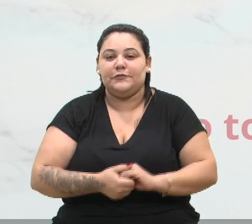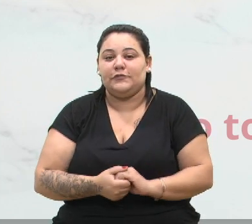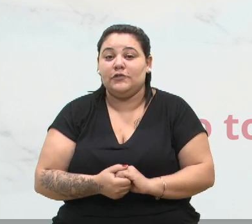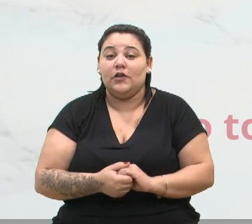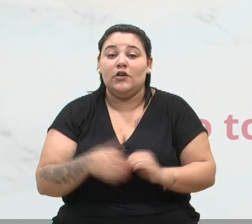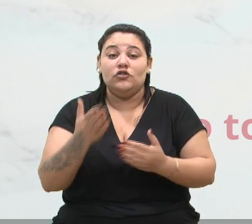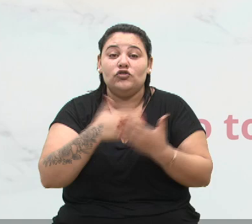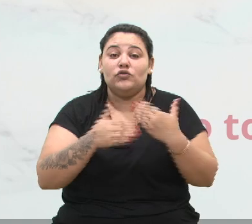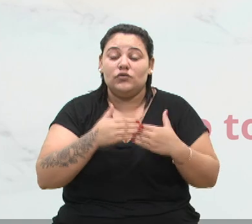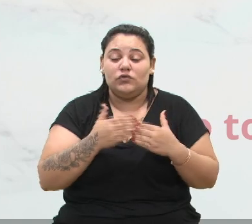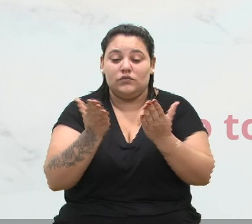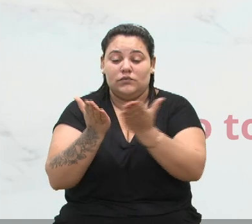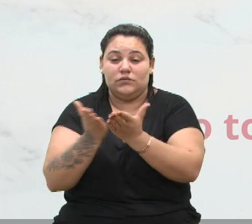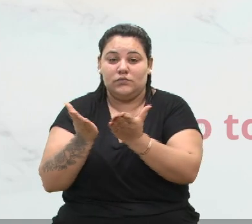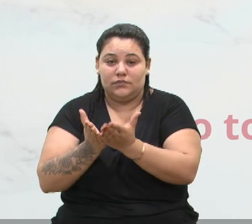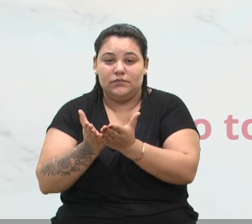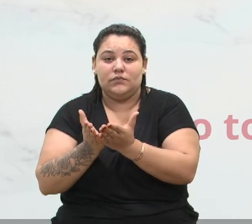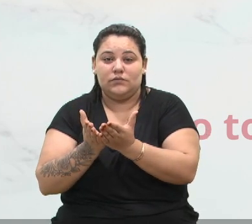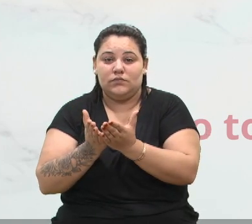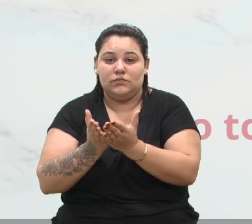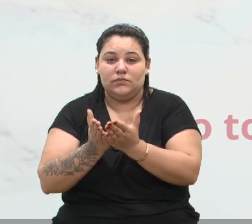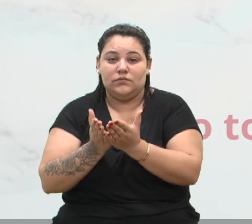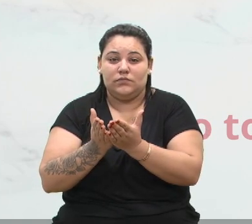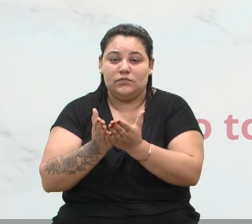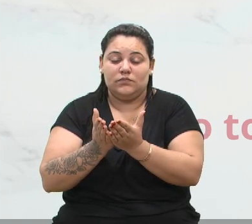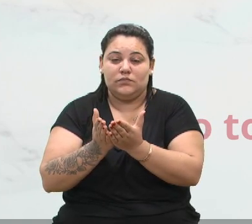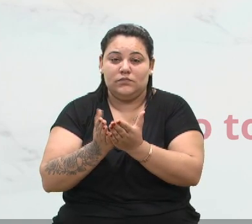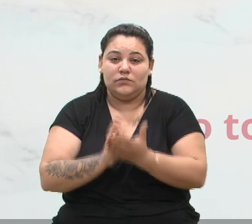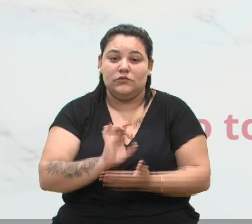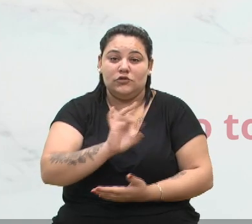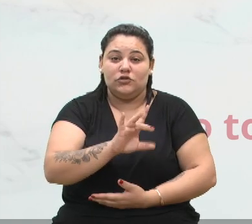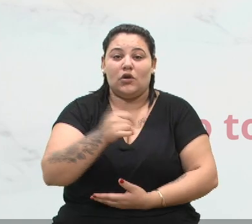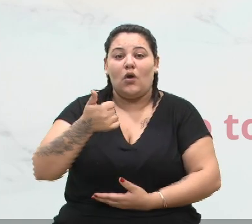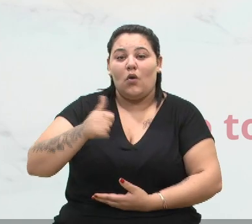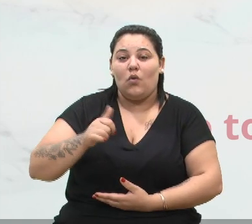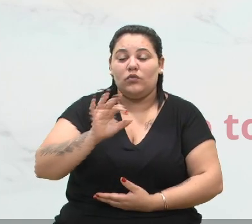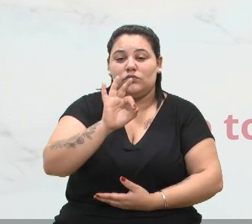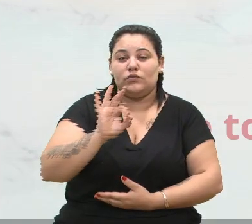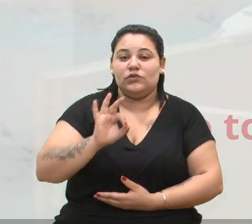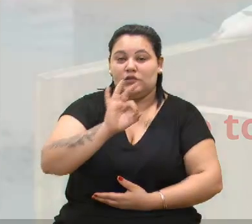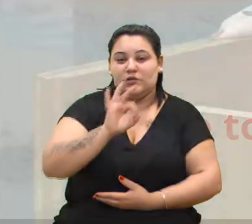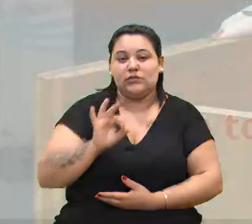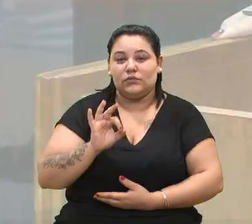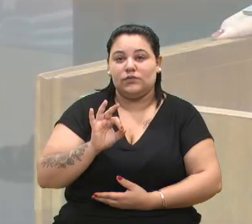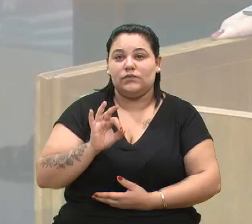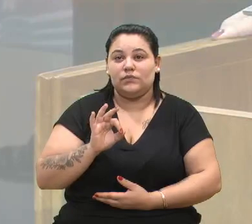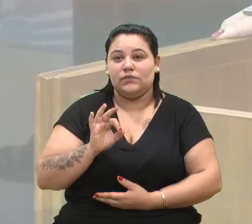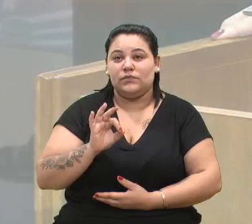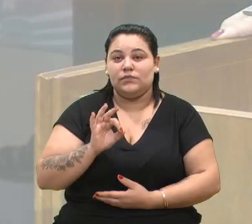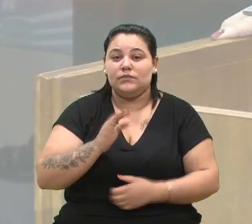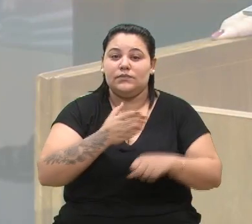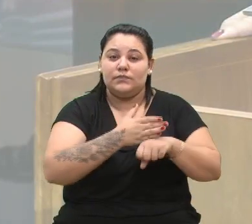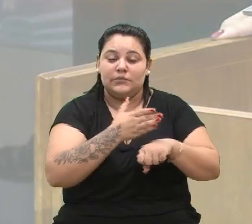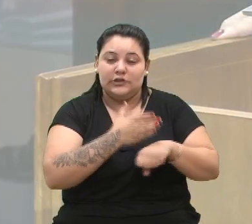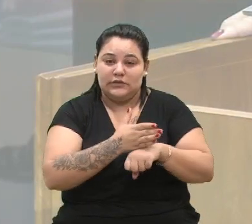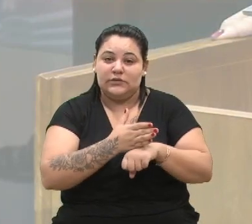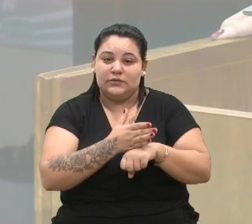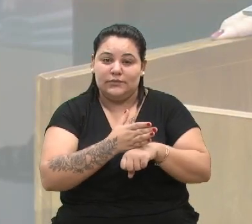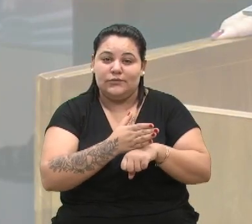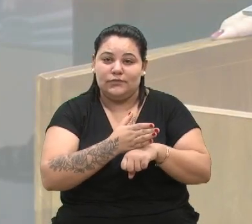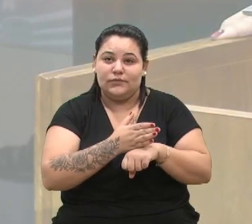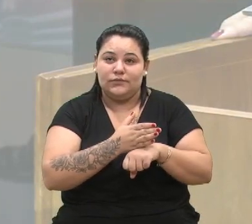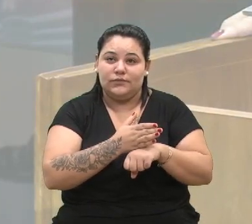de todos os estudantes no ensino médio, apenas 11% estão no ensino